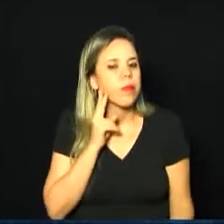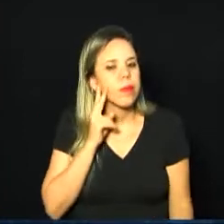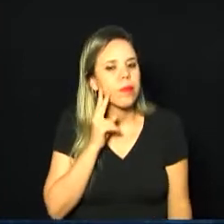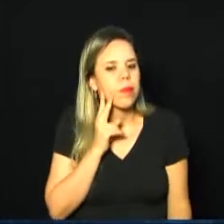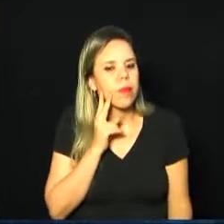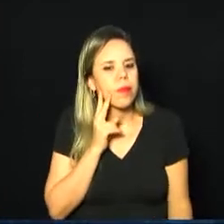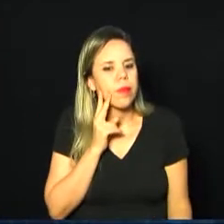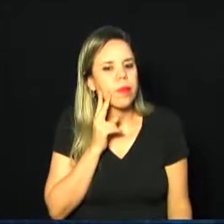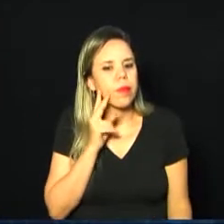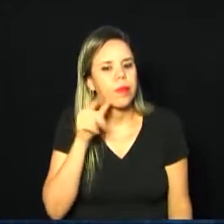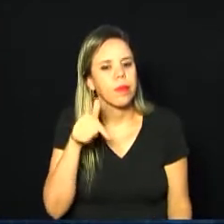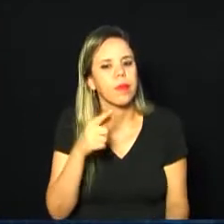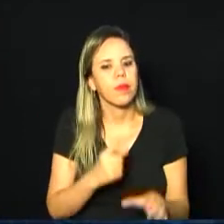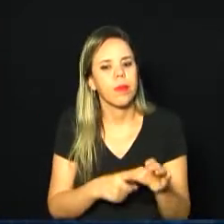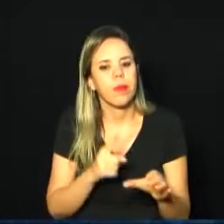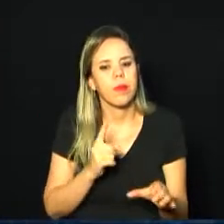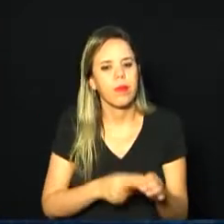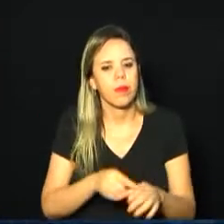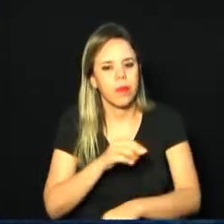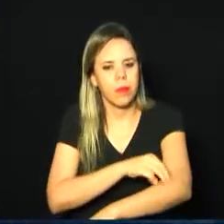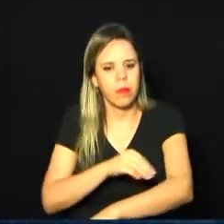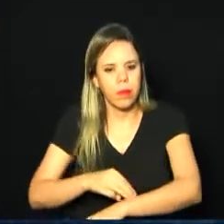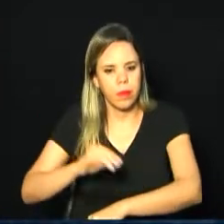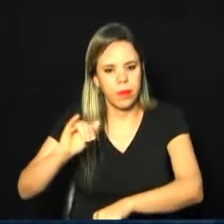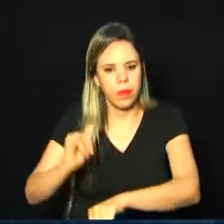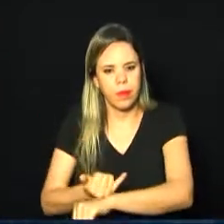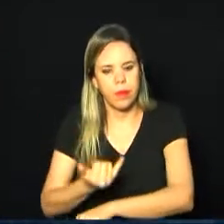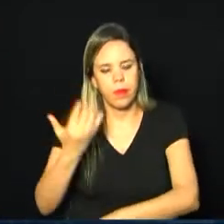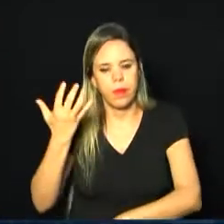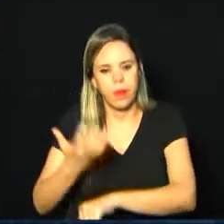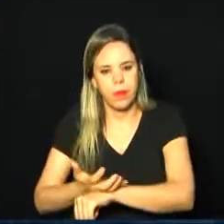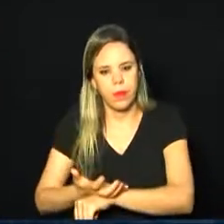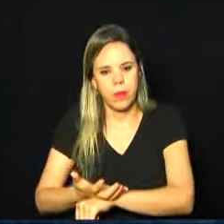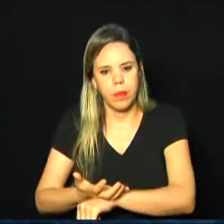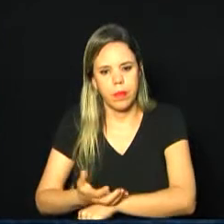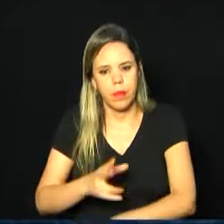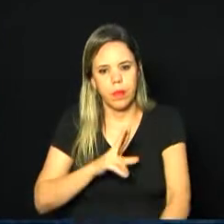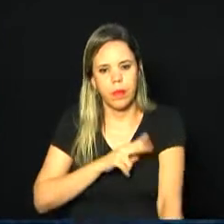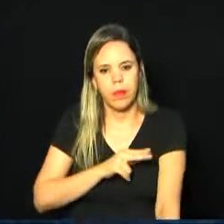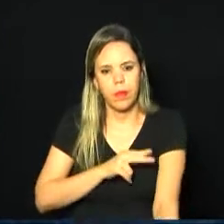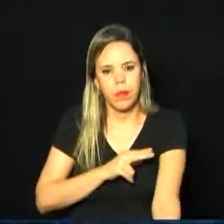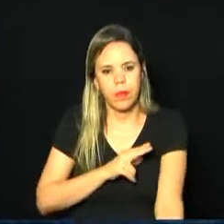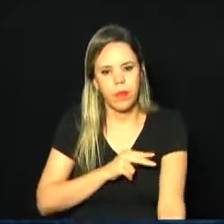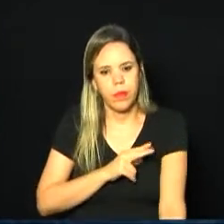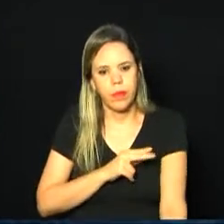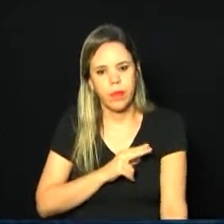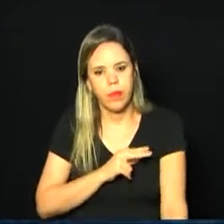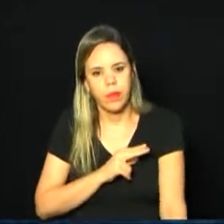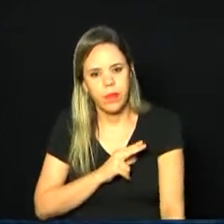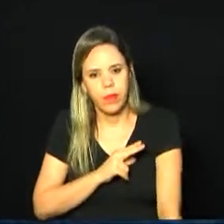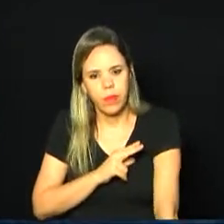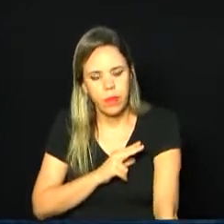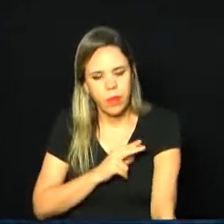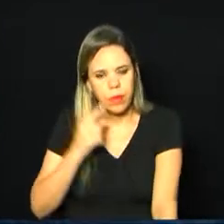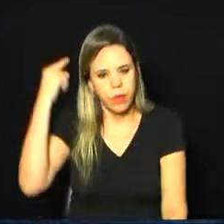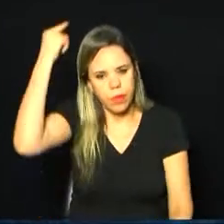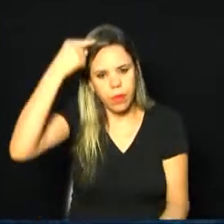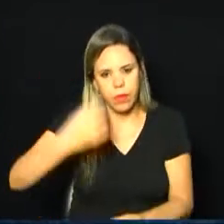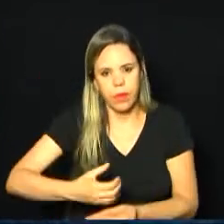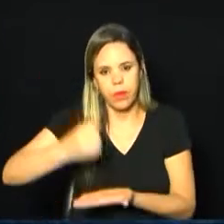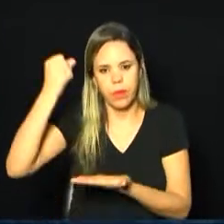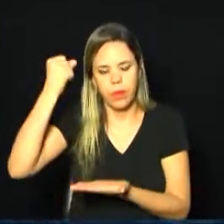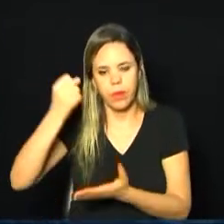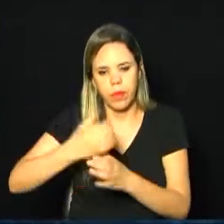Vinhedo depois aparecem em Cosmópolis Monte Mor Jaguariúna Nova Odessa Artur Nogueira